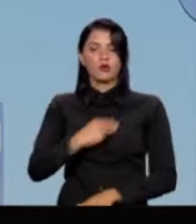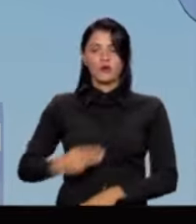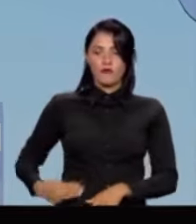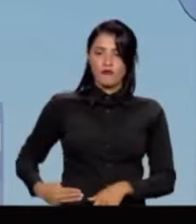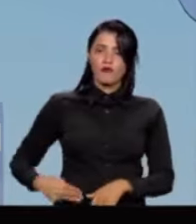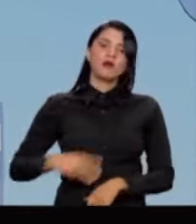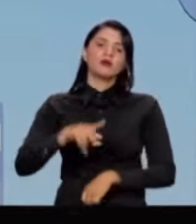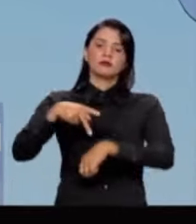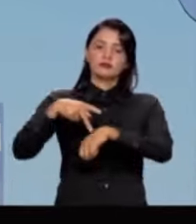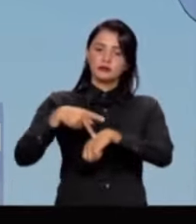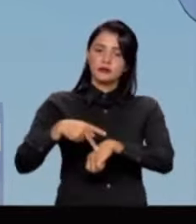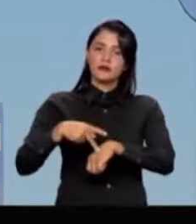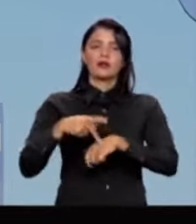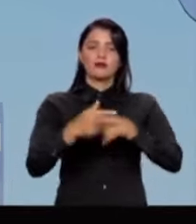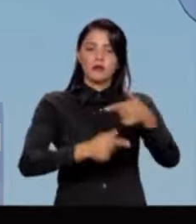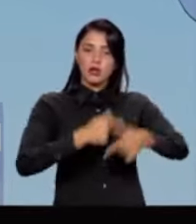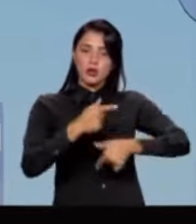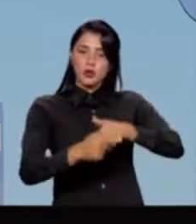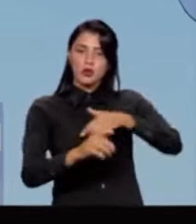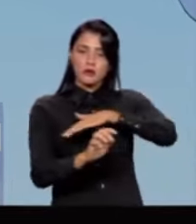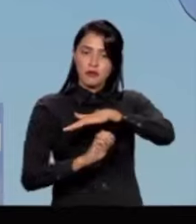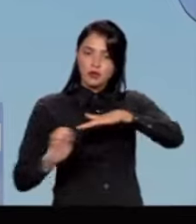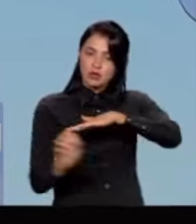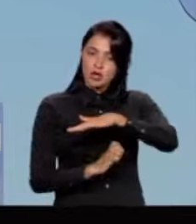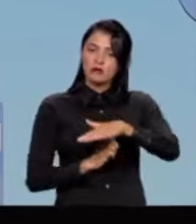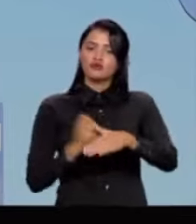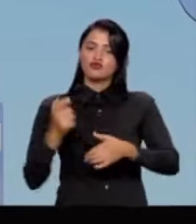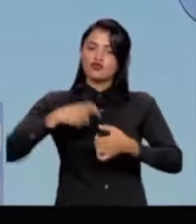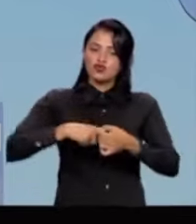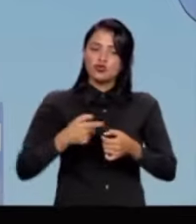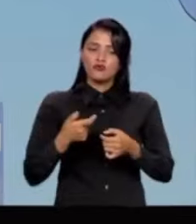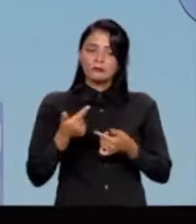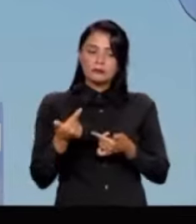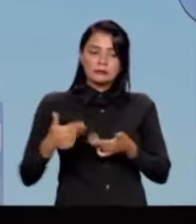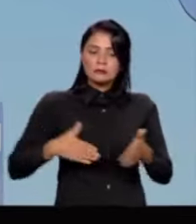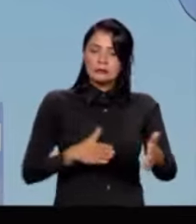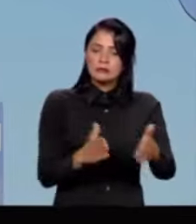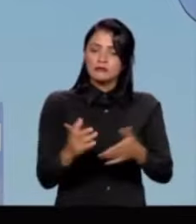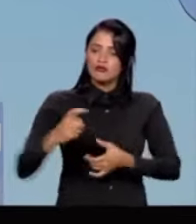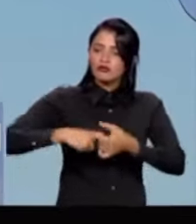trabalhadores reconstituir o caminho da prosperidade,